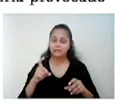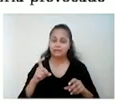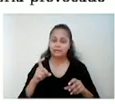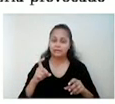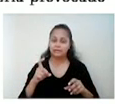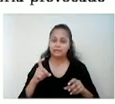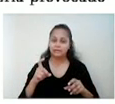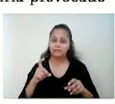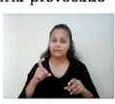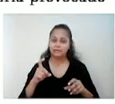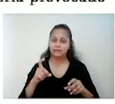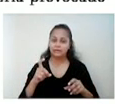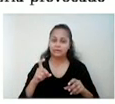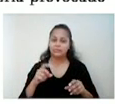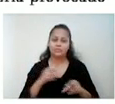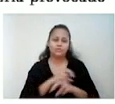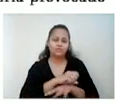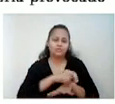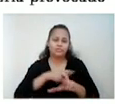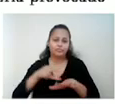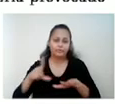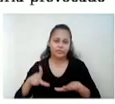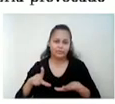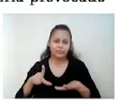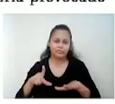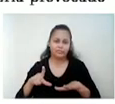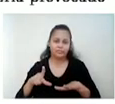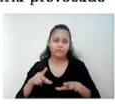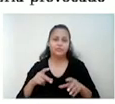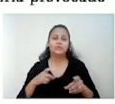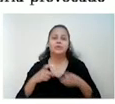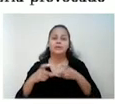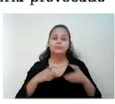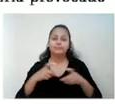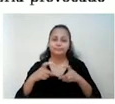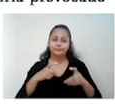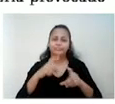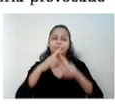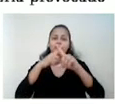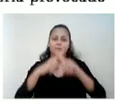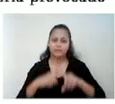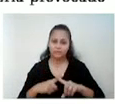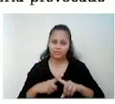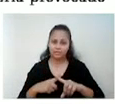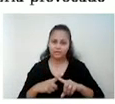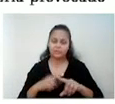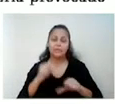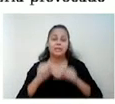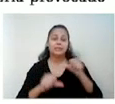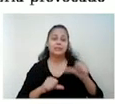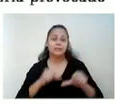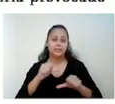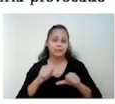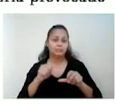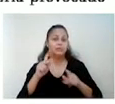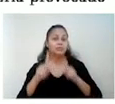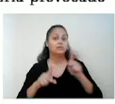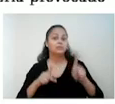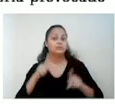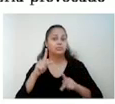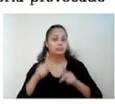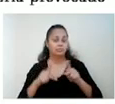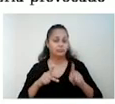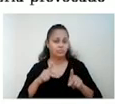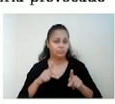vários fatores. Por exemplo, das cruzadas, né? Das mudanças demográficas na Europa, ou seja, o